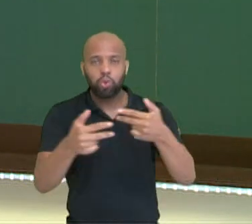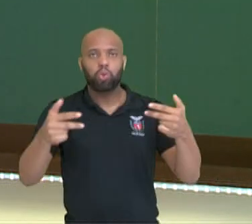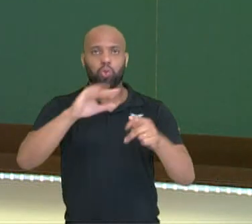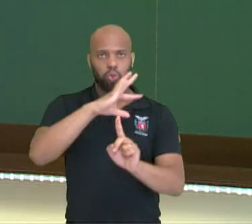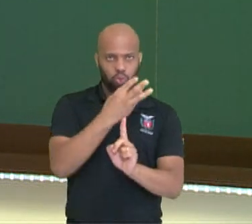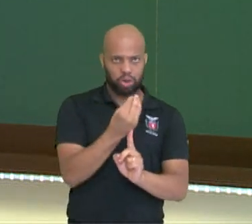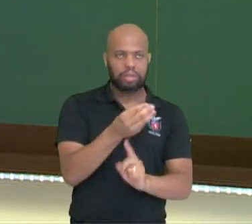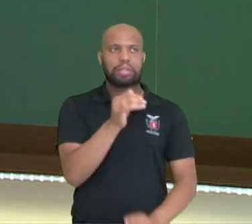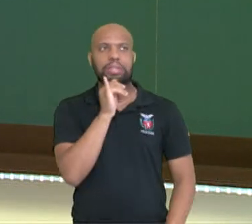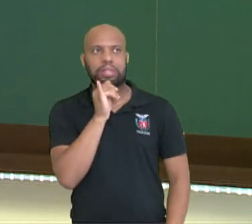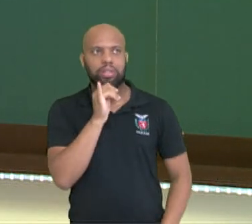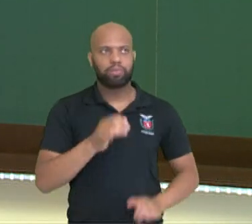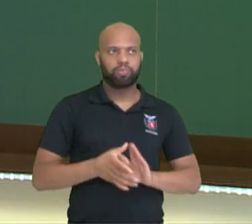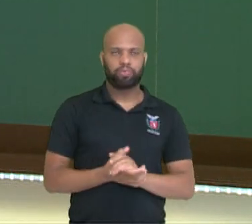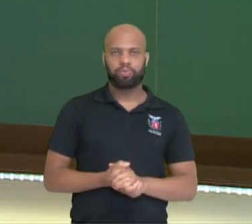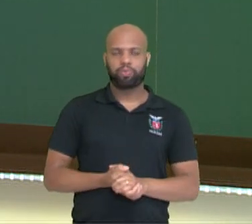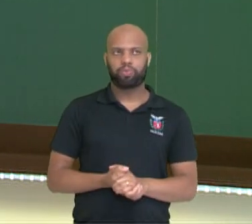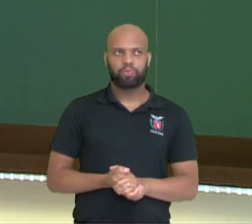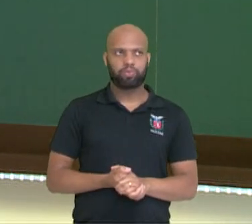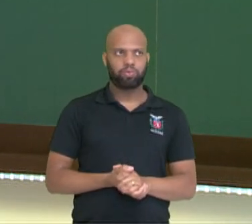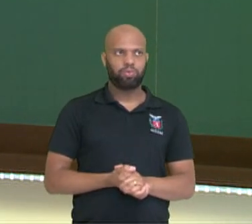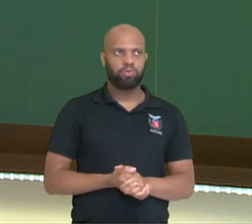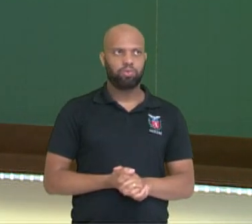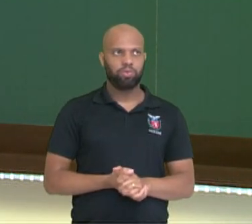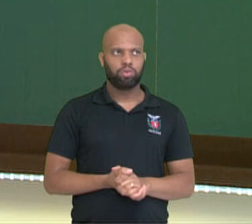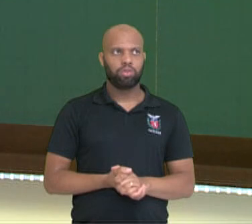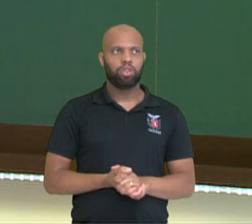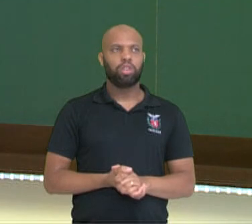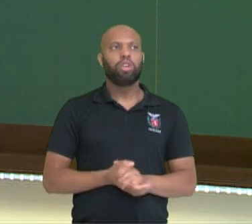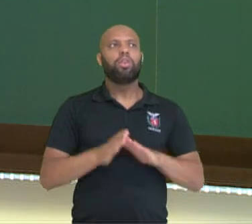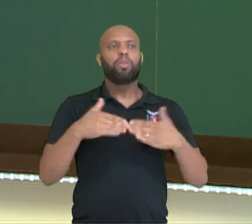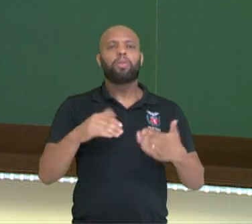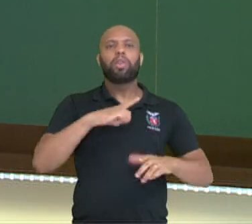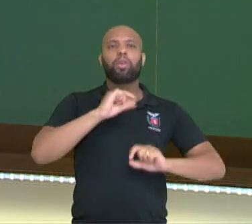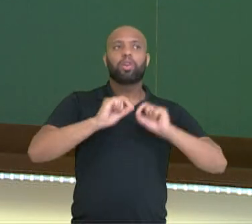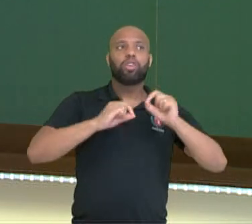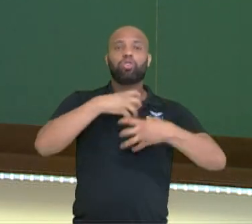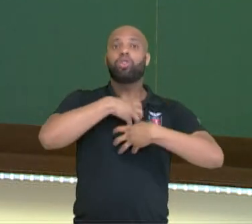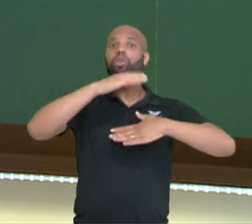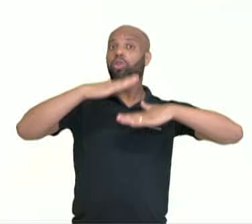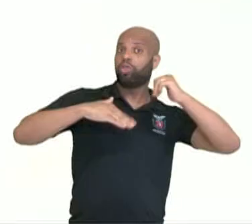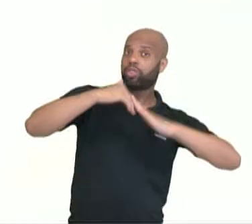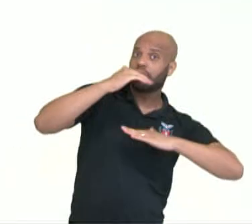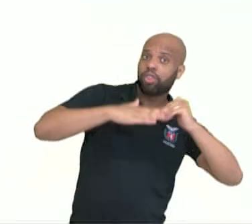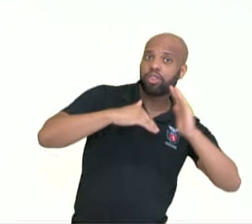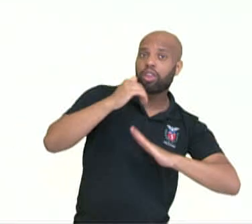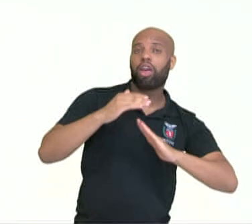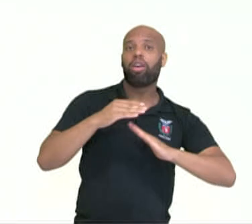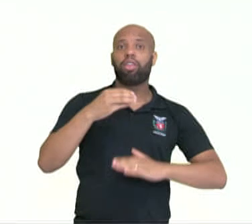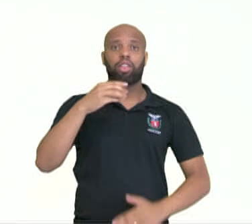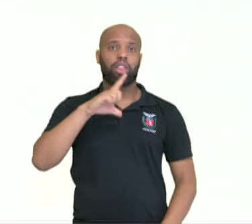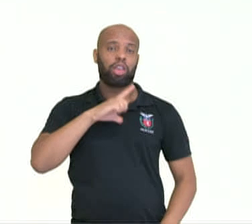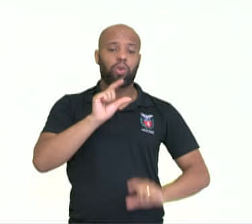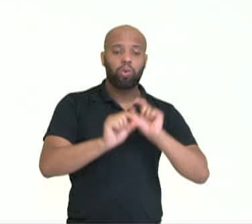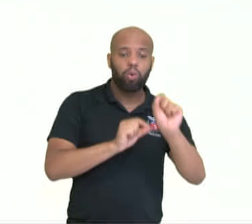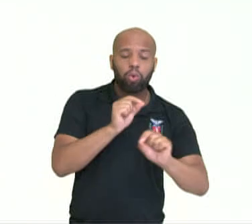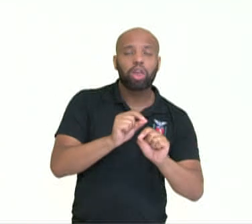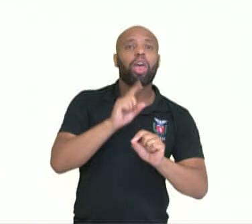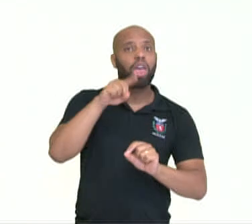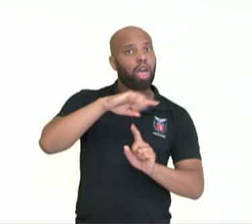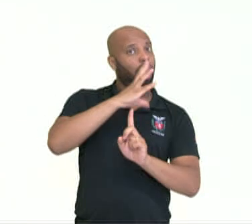tais. Faço isso só para analisar e pronto. De maneira profissional, função de buscar a arte como renda, como